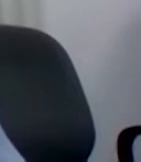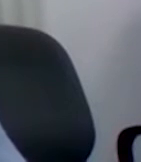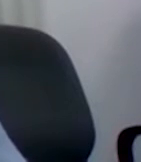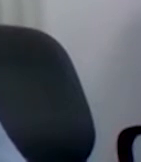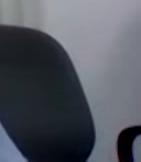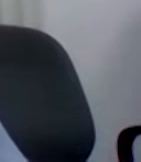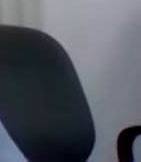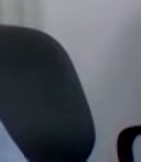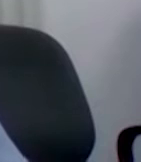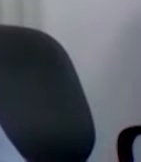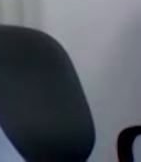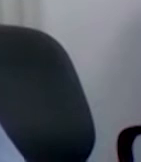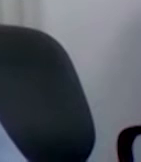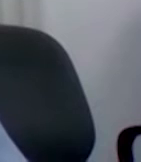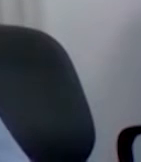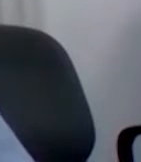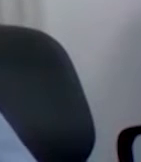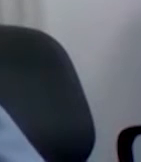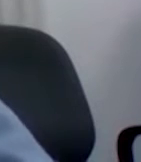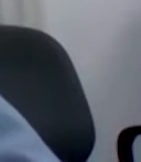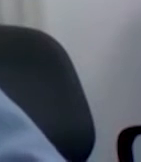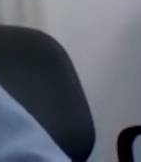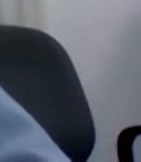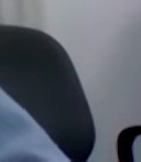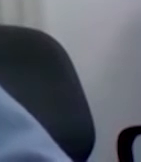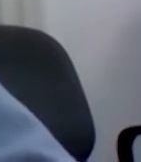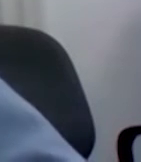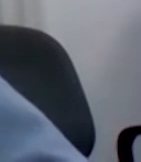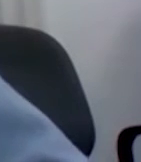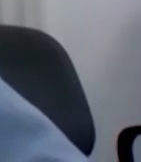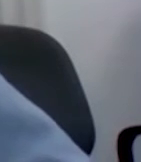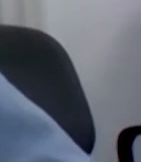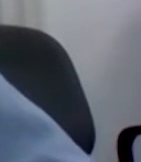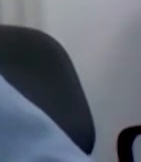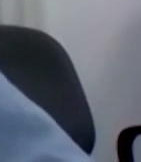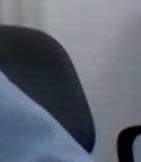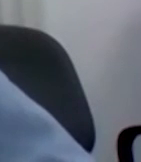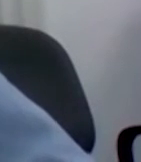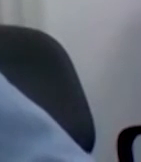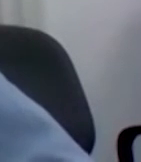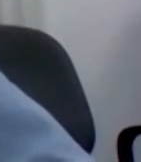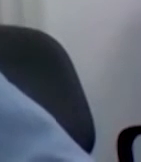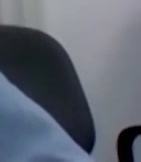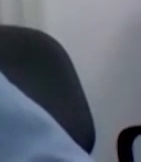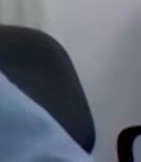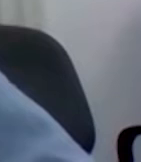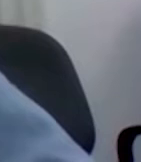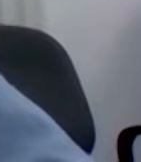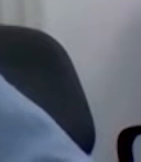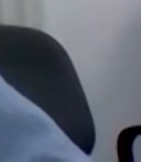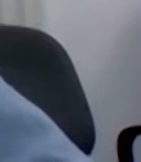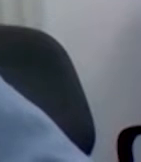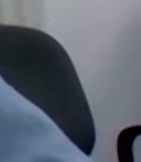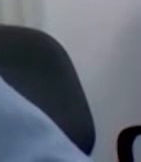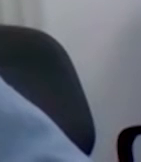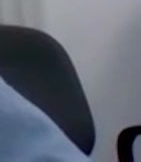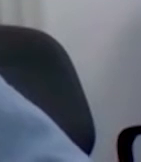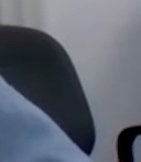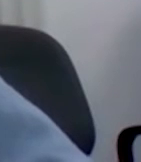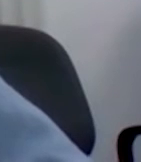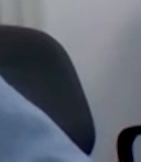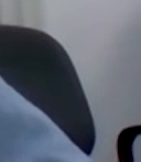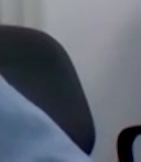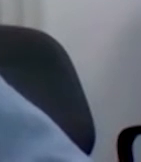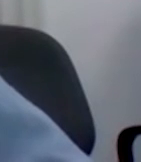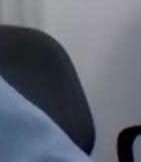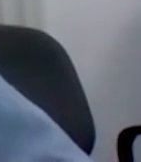os mais de 5.700 municípios do Brasil, incluindo, naturalmente, Campinas. Ao olharmos o Código de Trânsito